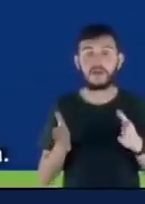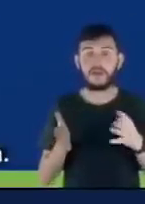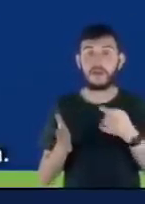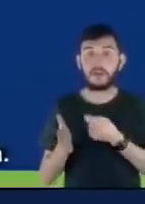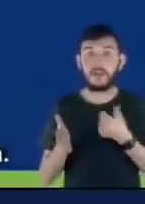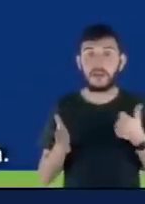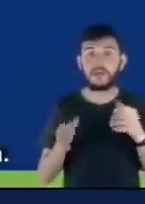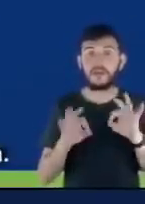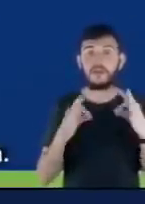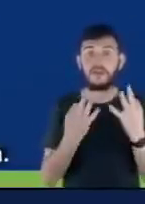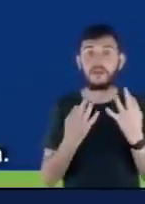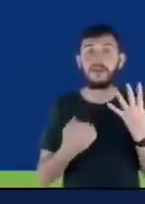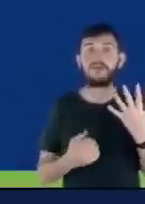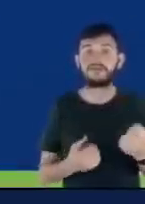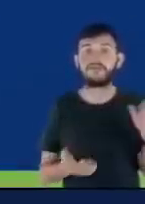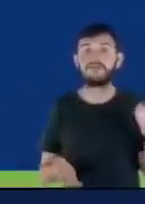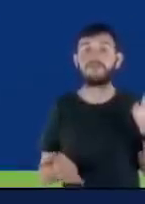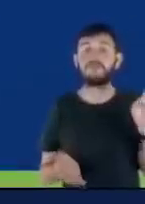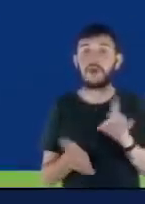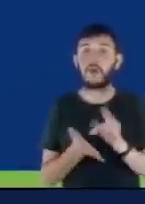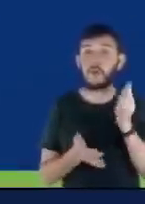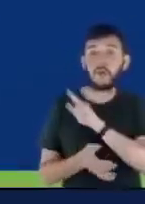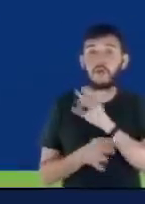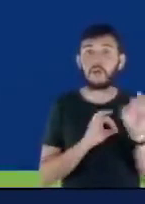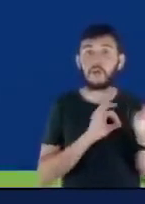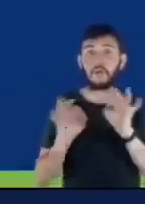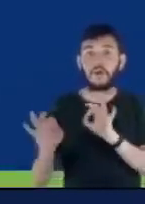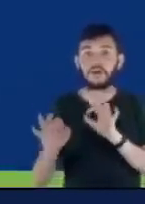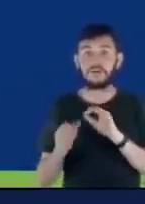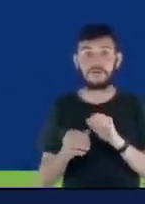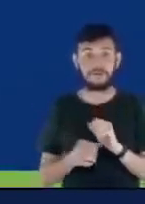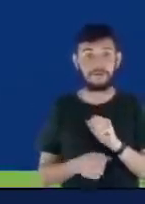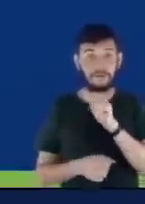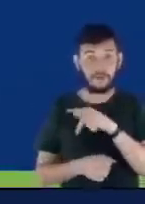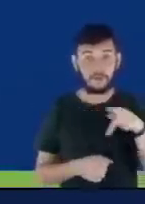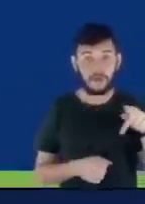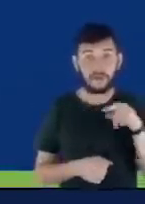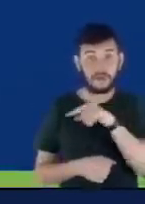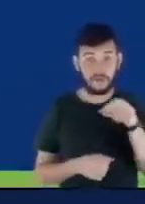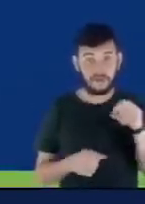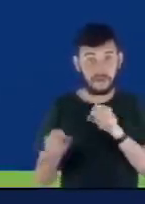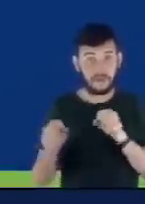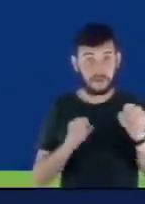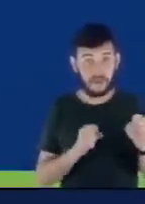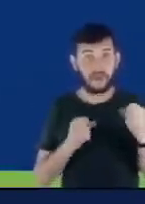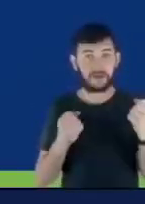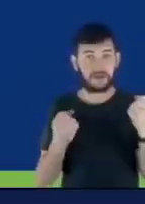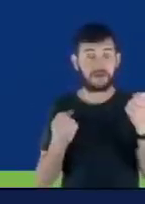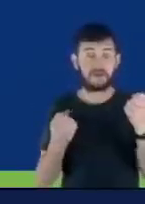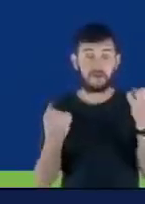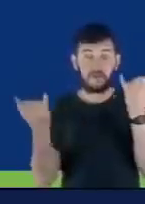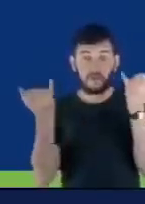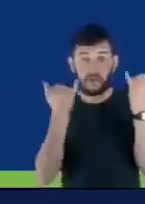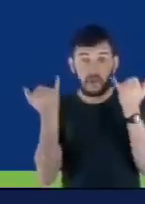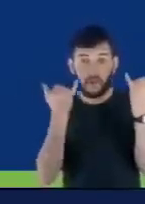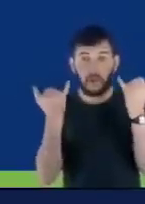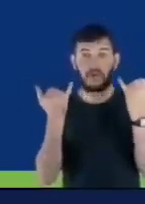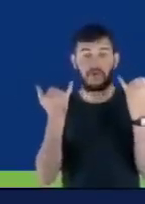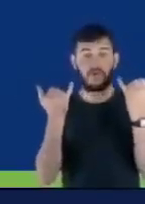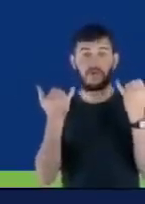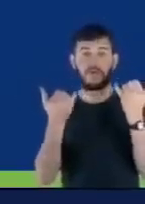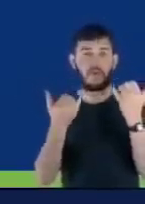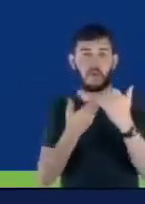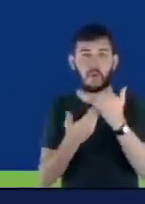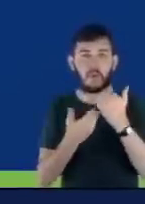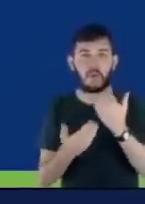benefícios recebidos por sua família. Com o aplicativo, você poderá receber notificações e informativos muito